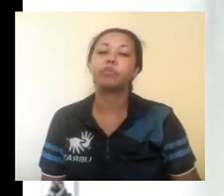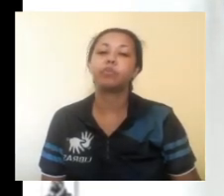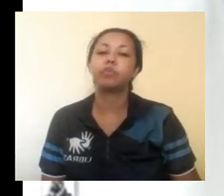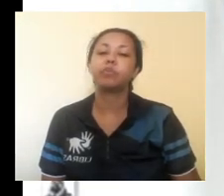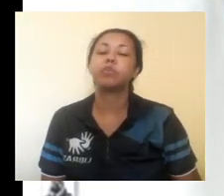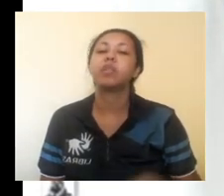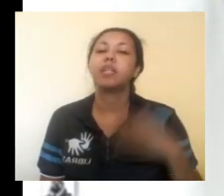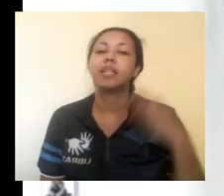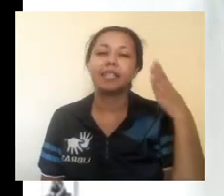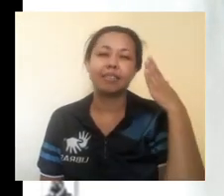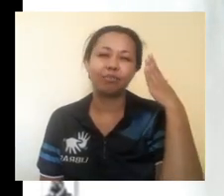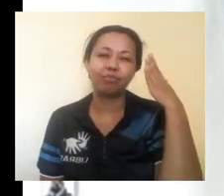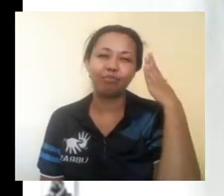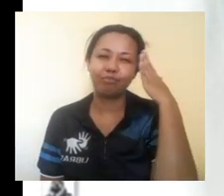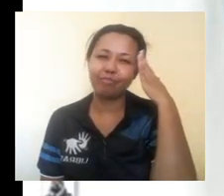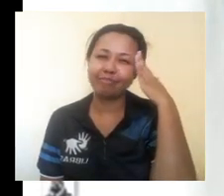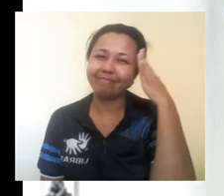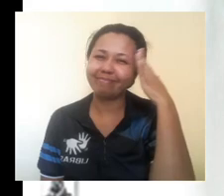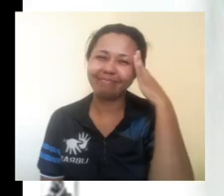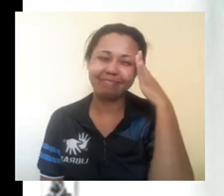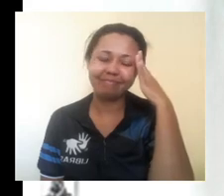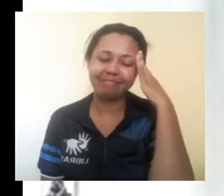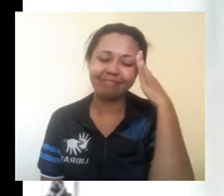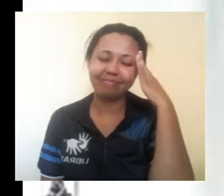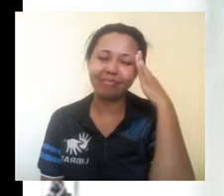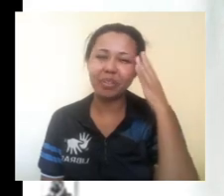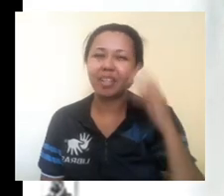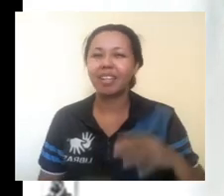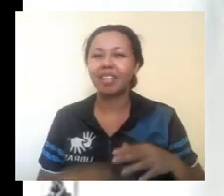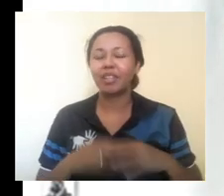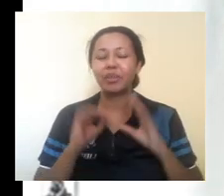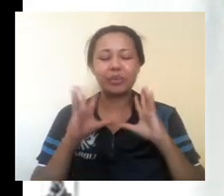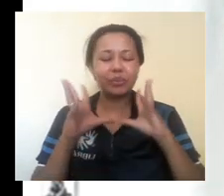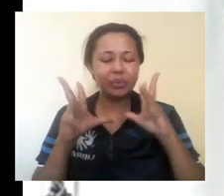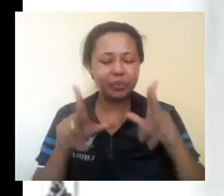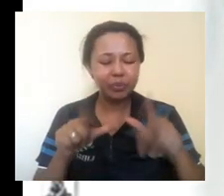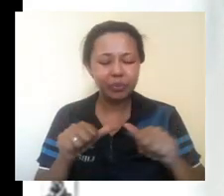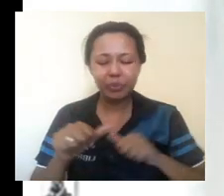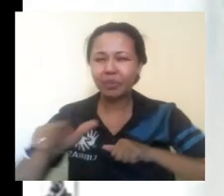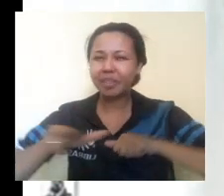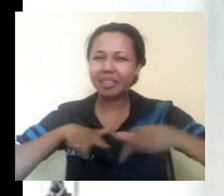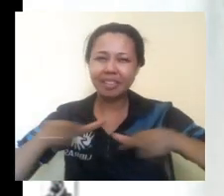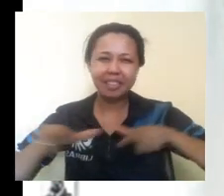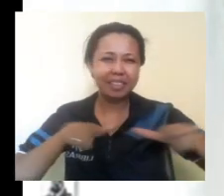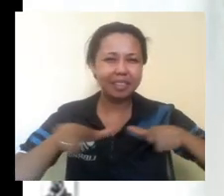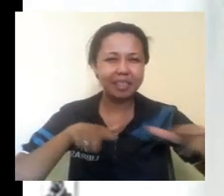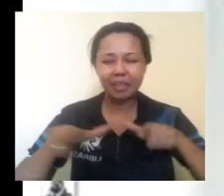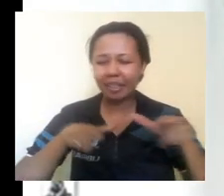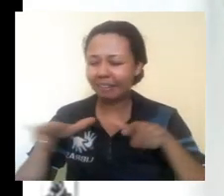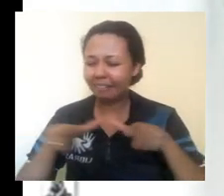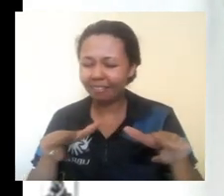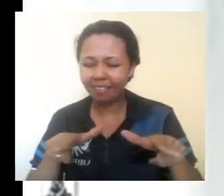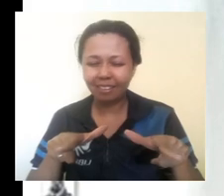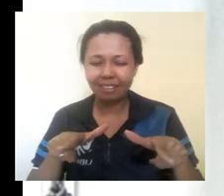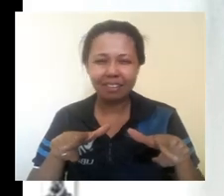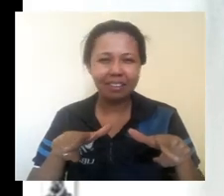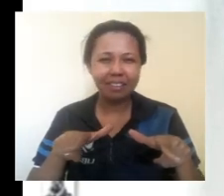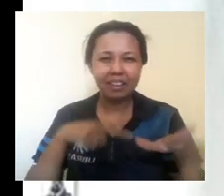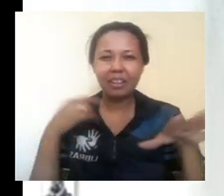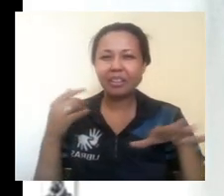da palavra. E se você quiser ter sucesso na sua vida, quiser ser bem-sucedido na sua vida, eu não estou aqui para te dar passos